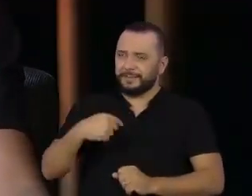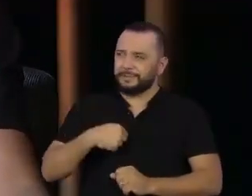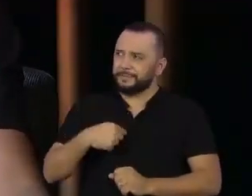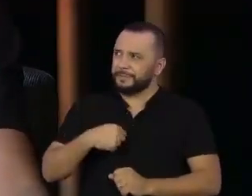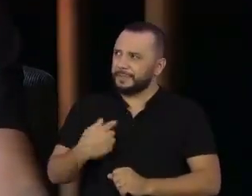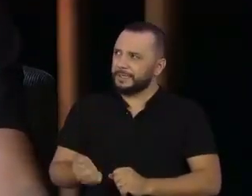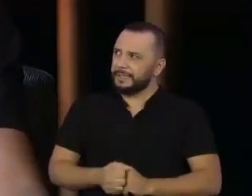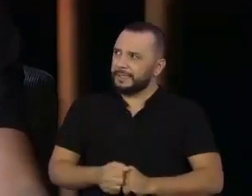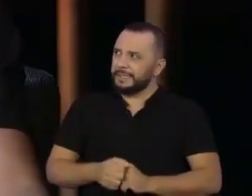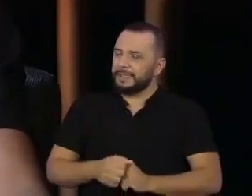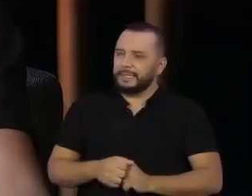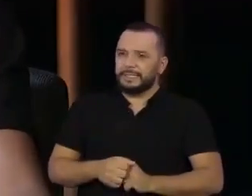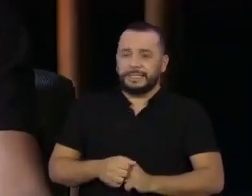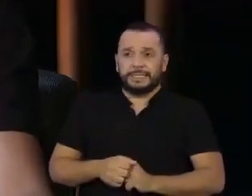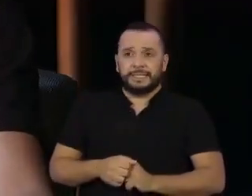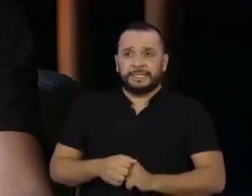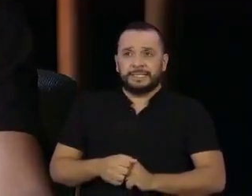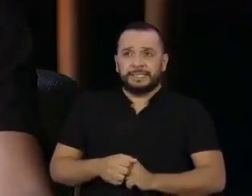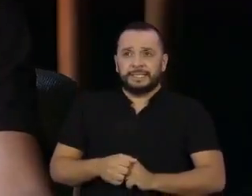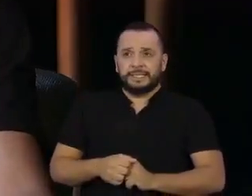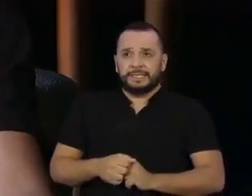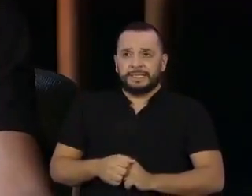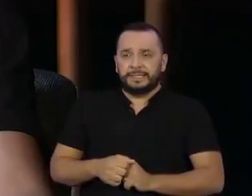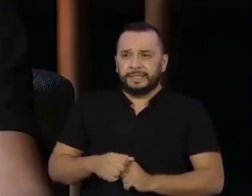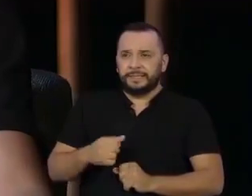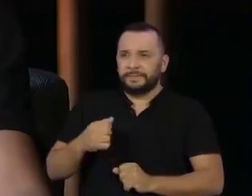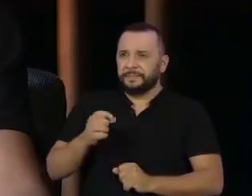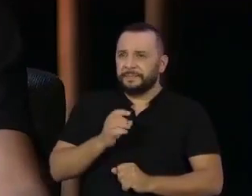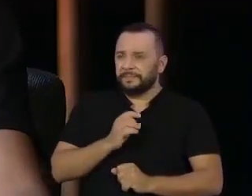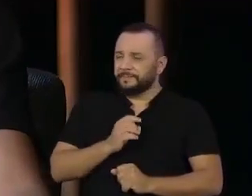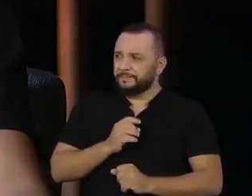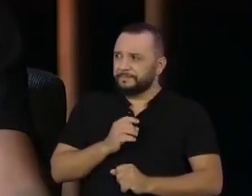mim o Ceará